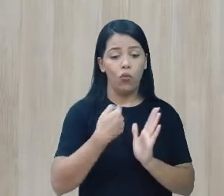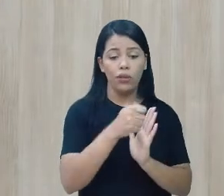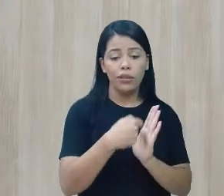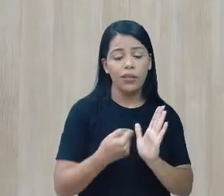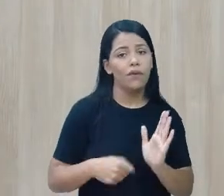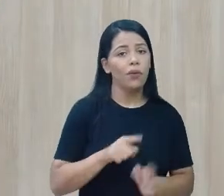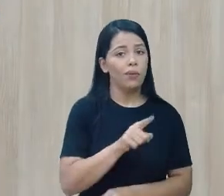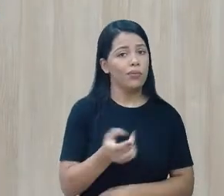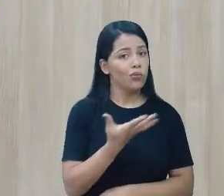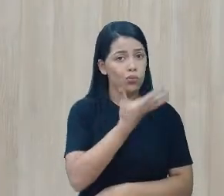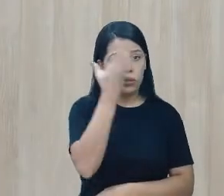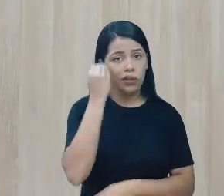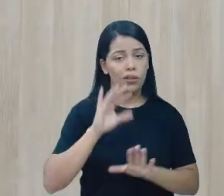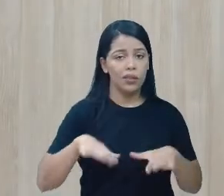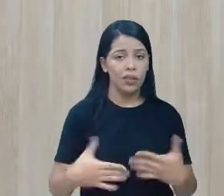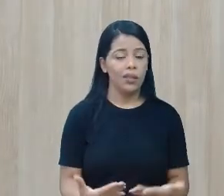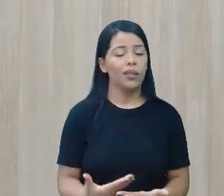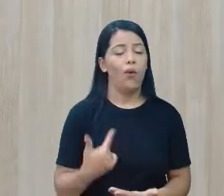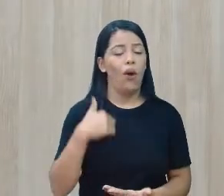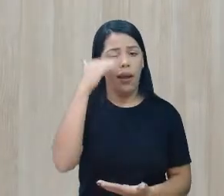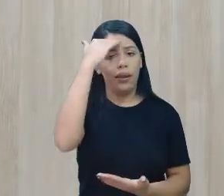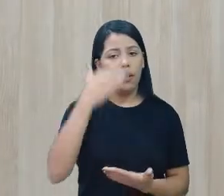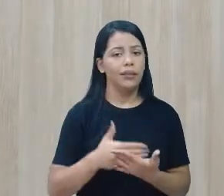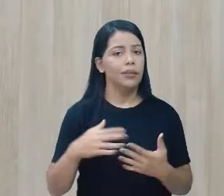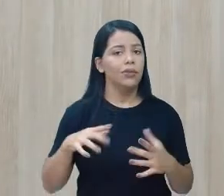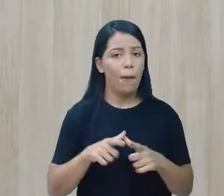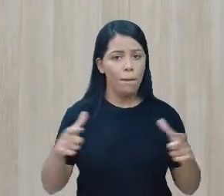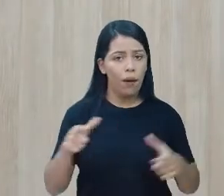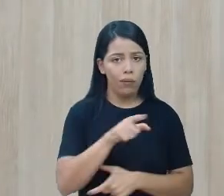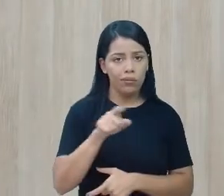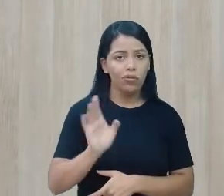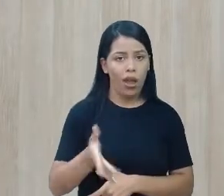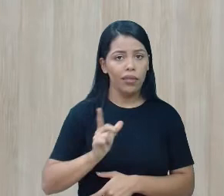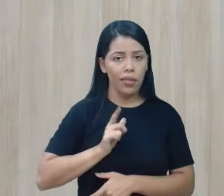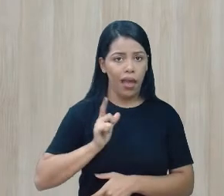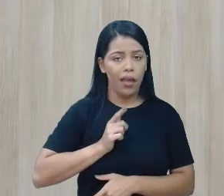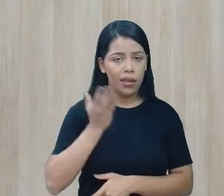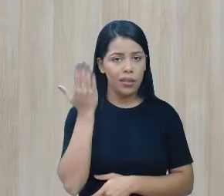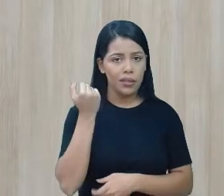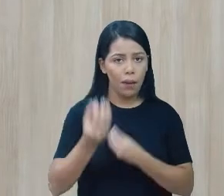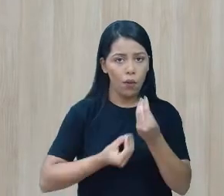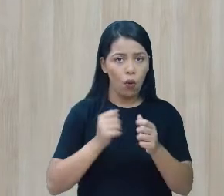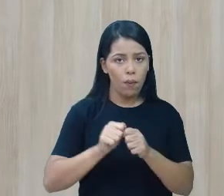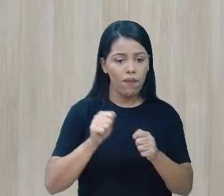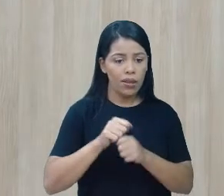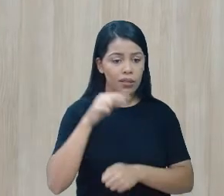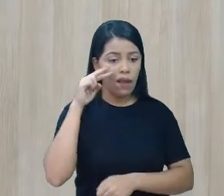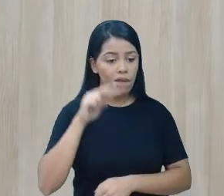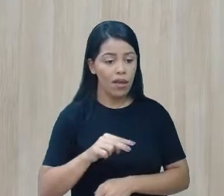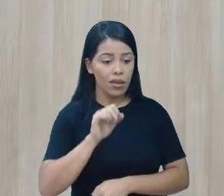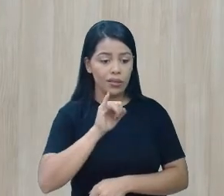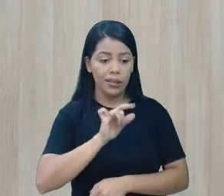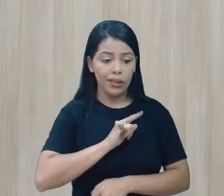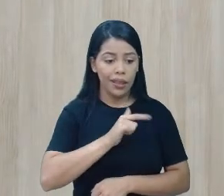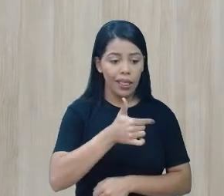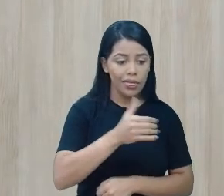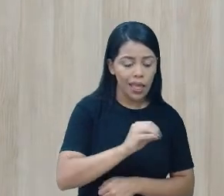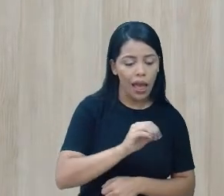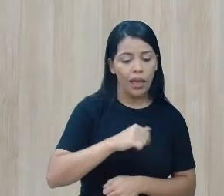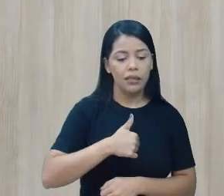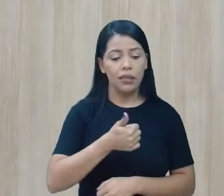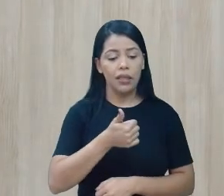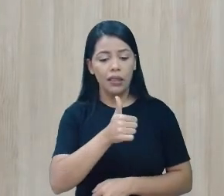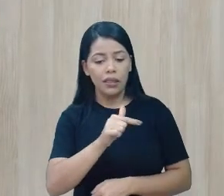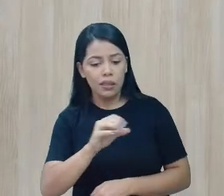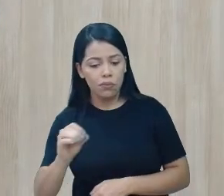não esquecer. Apesar de acreditar que a maioria de vocês já tem esse domínio, né, de verificar se tem o 10, se tem o 100,